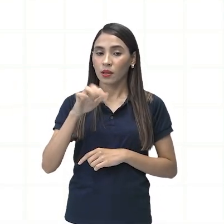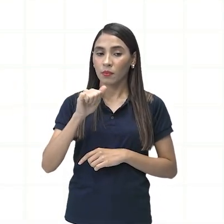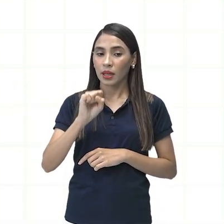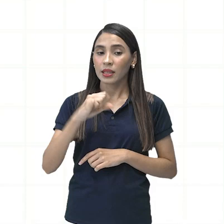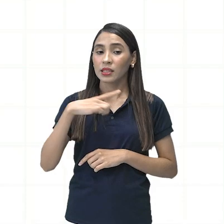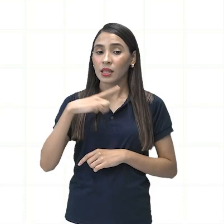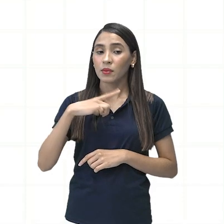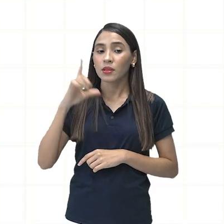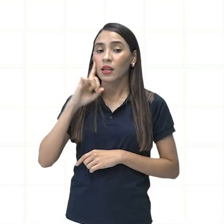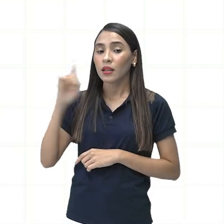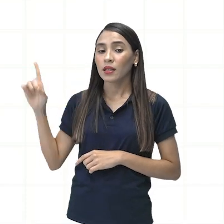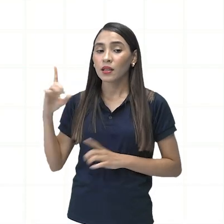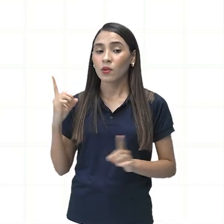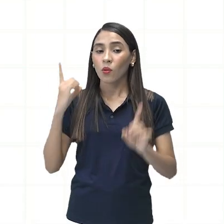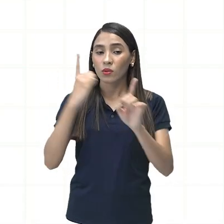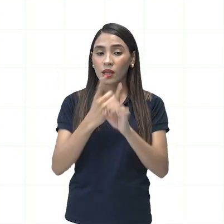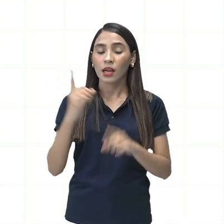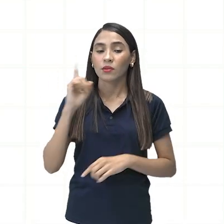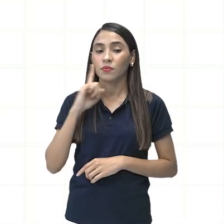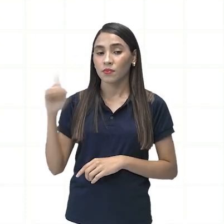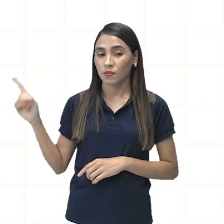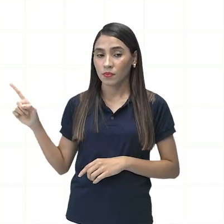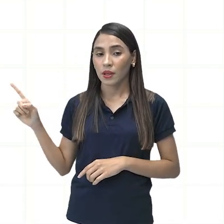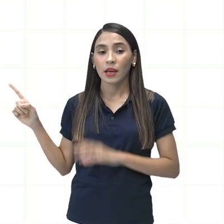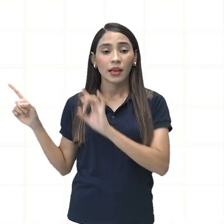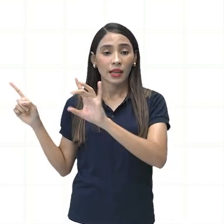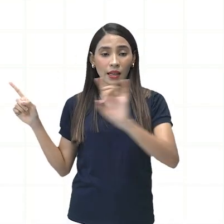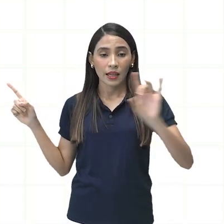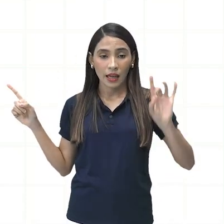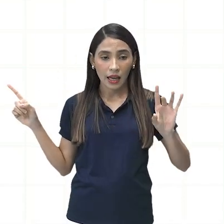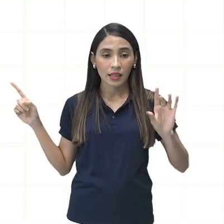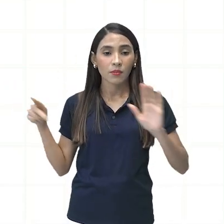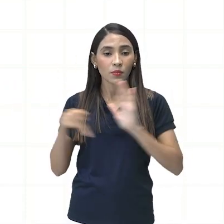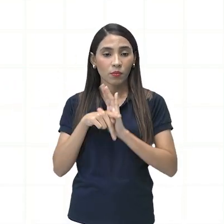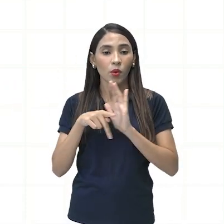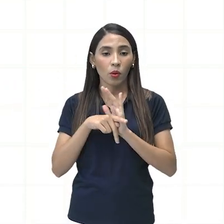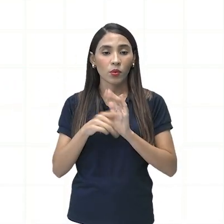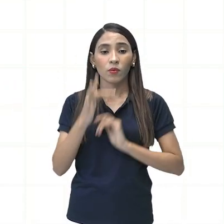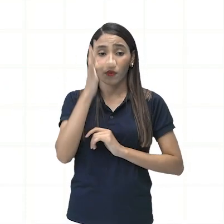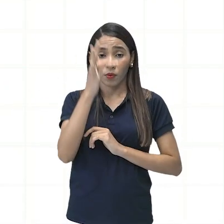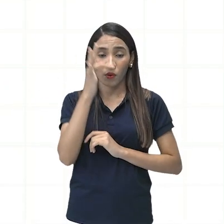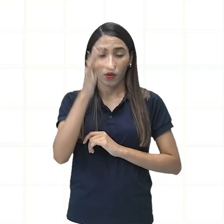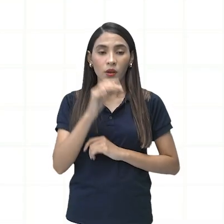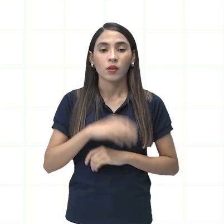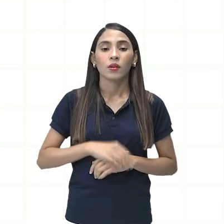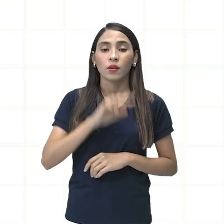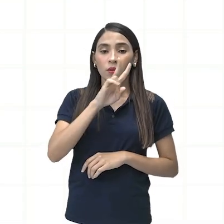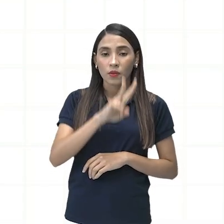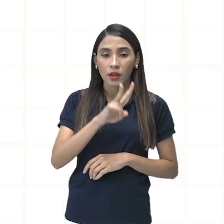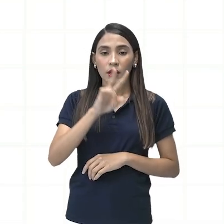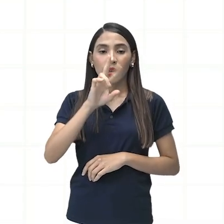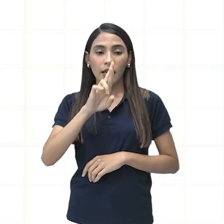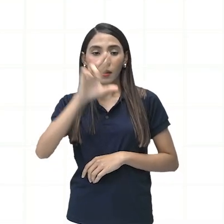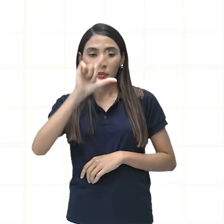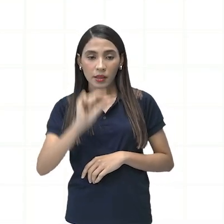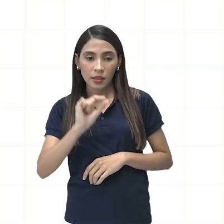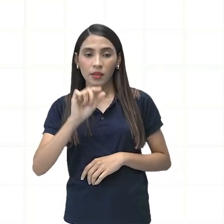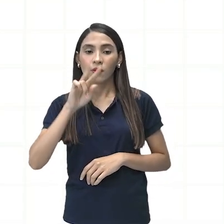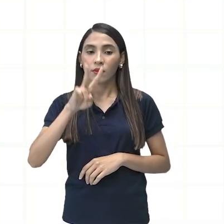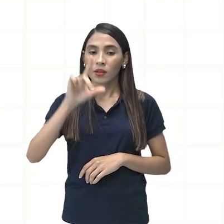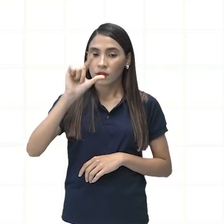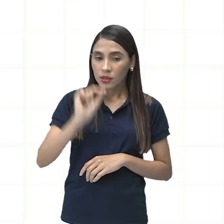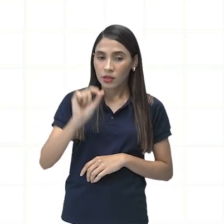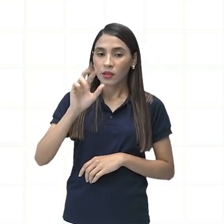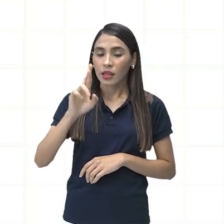temos aqui identificados, de cada um dos progenitores. Vejam, Vzão, Rzão, Vzão, Rzinho,